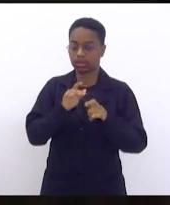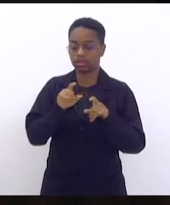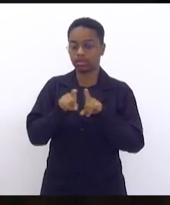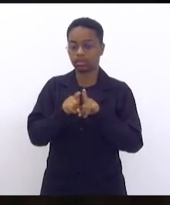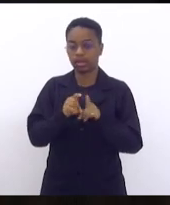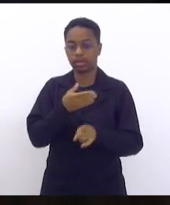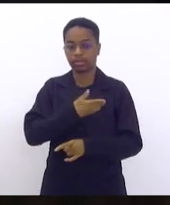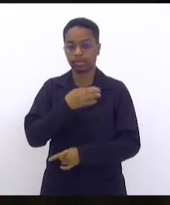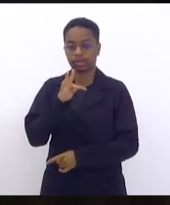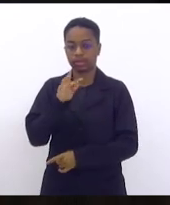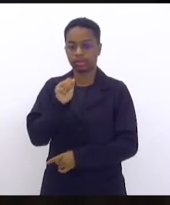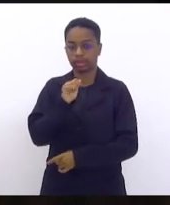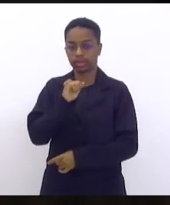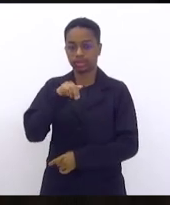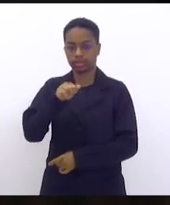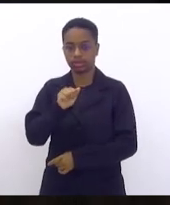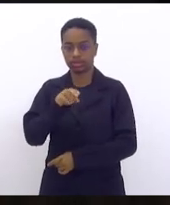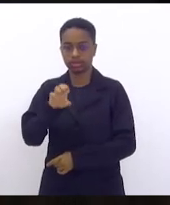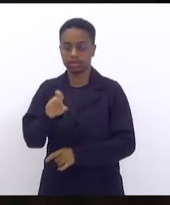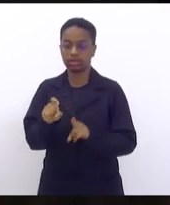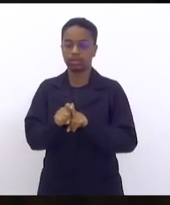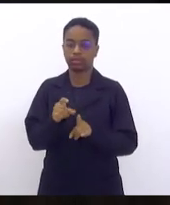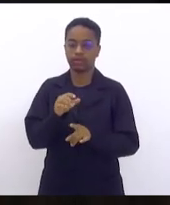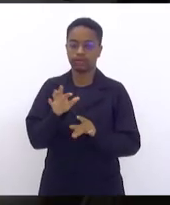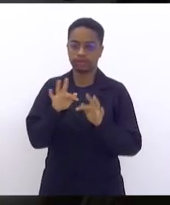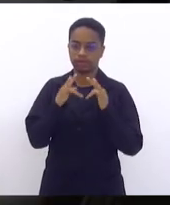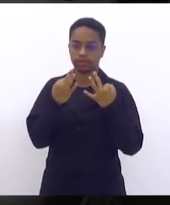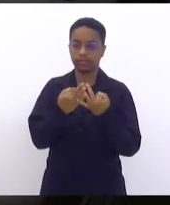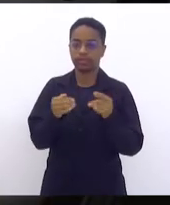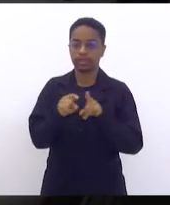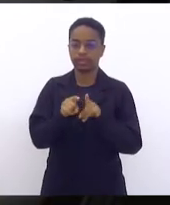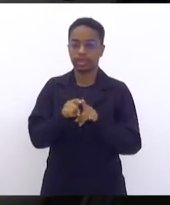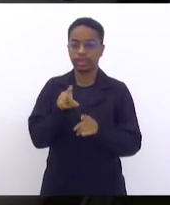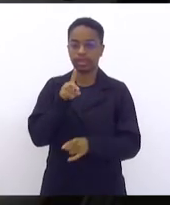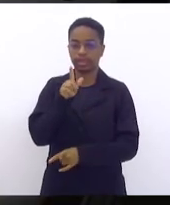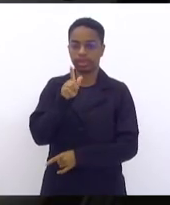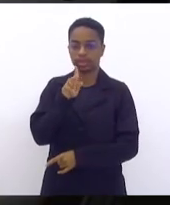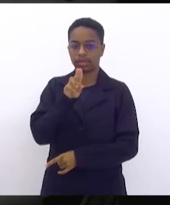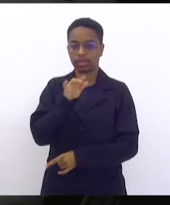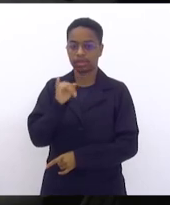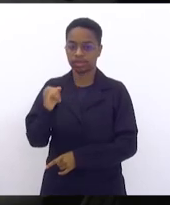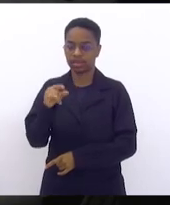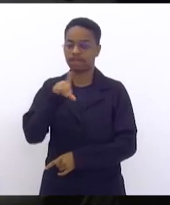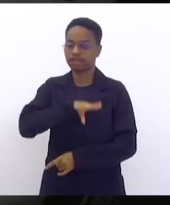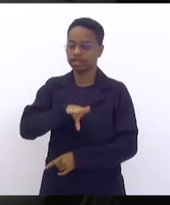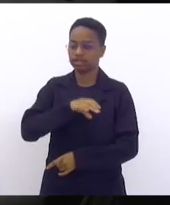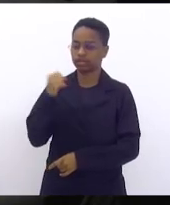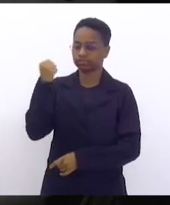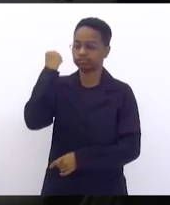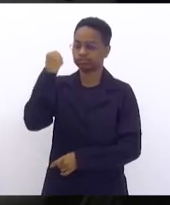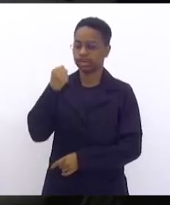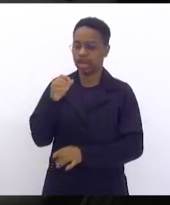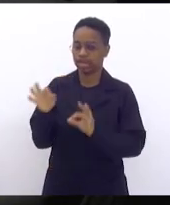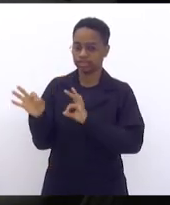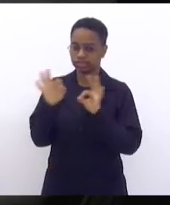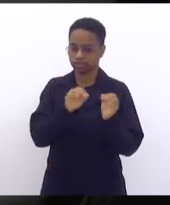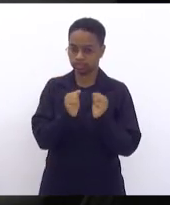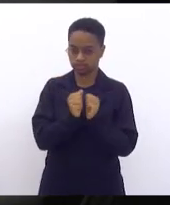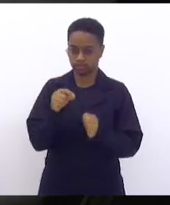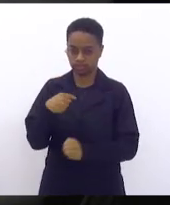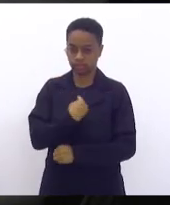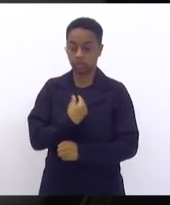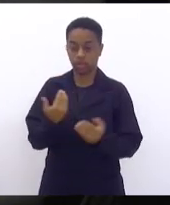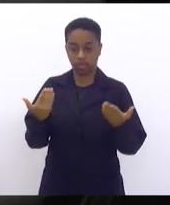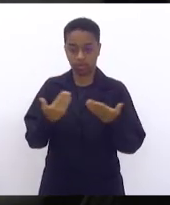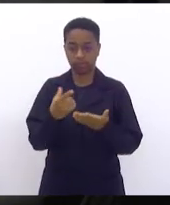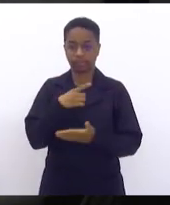sua família, nosso maior vascaíno Gui, sentadinho ali assistindo a sessão conosco, nesse dia que eu tenho